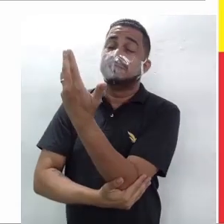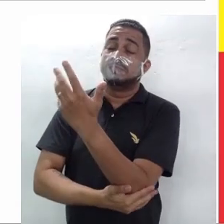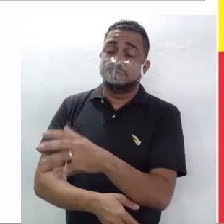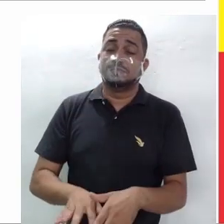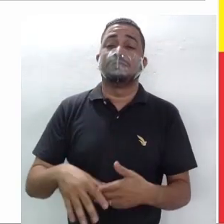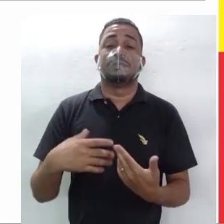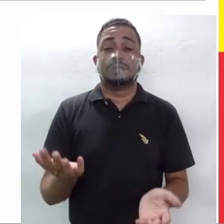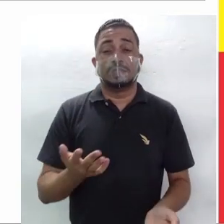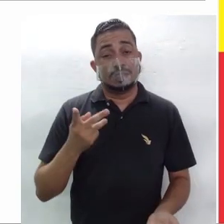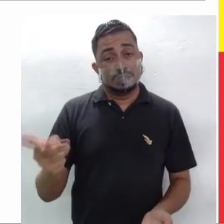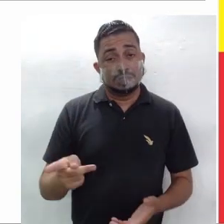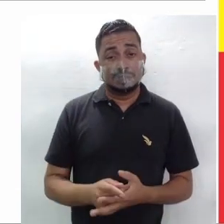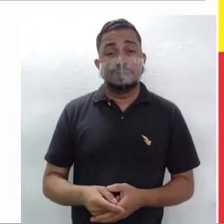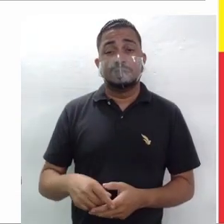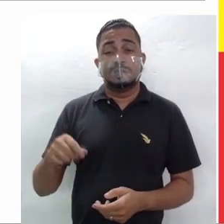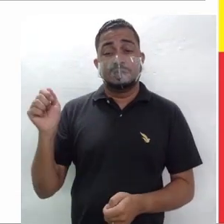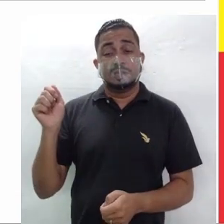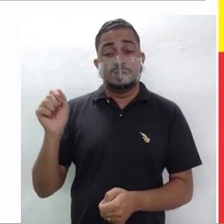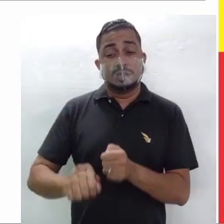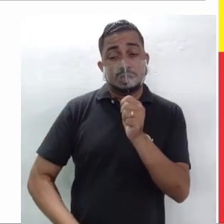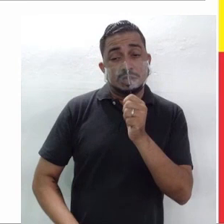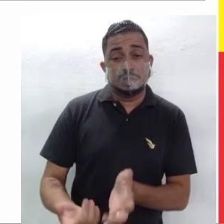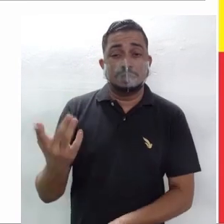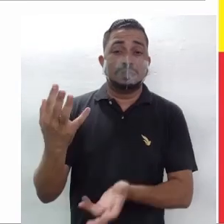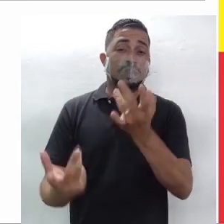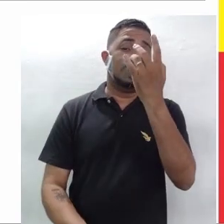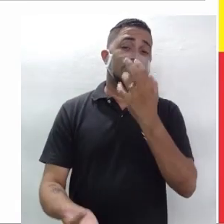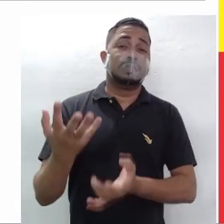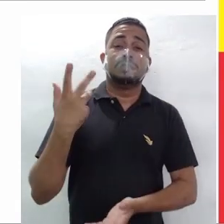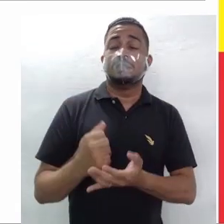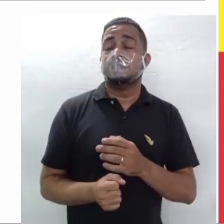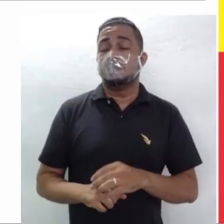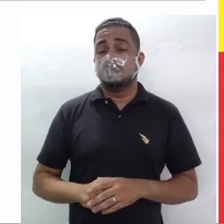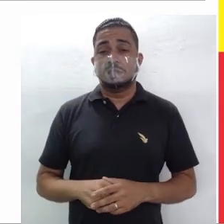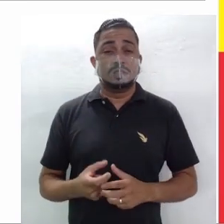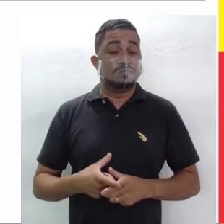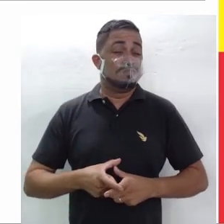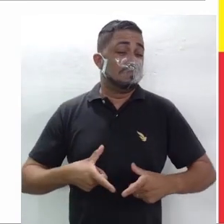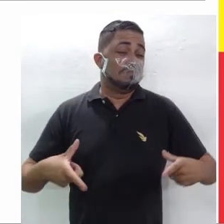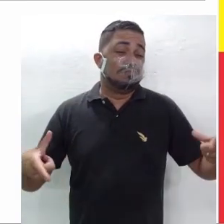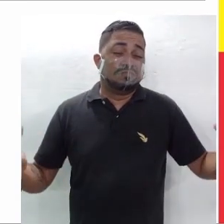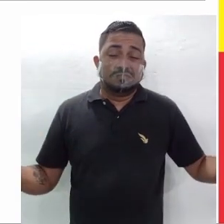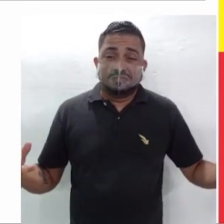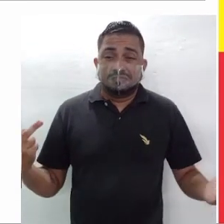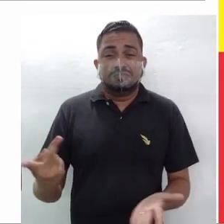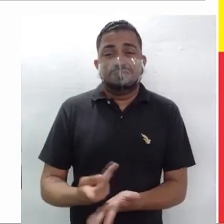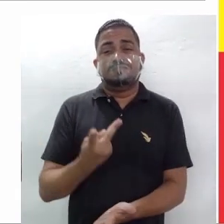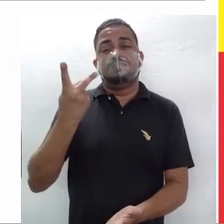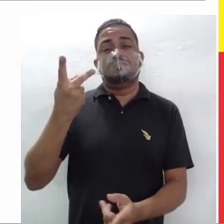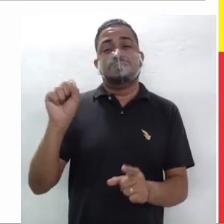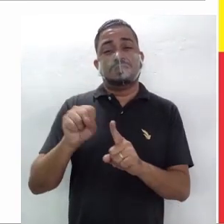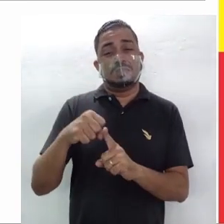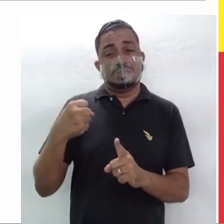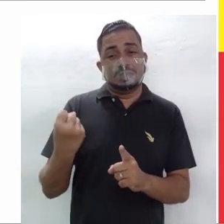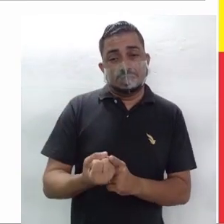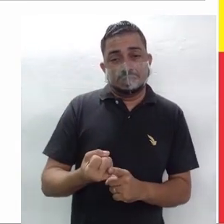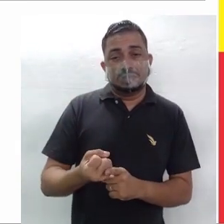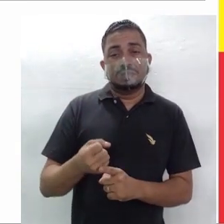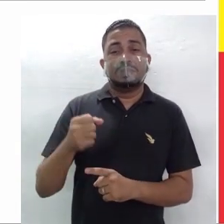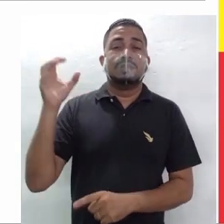na realidade, são queimadas de grandes proporções, que geram impactos sociais